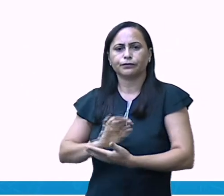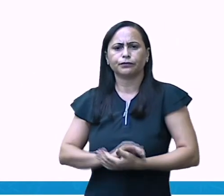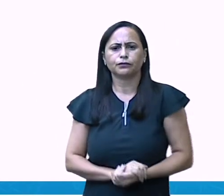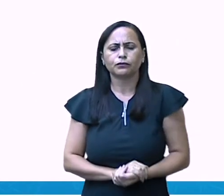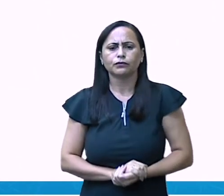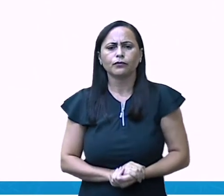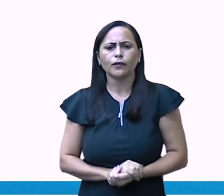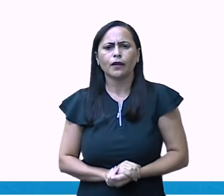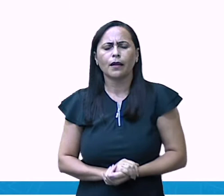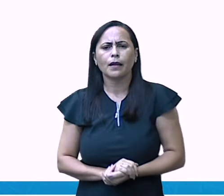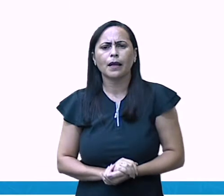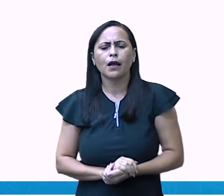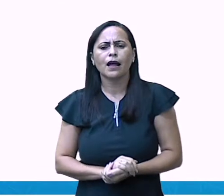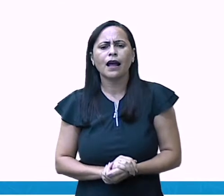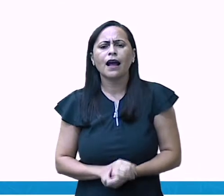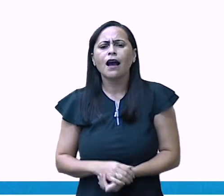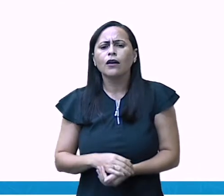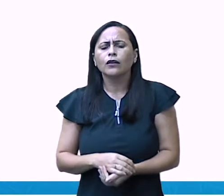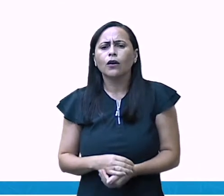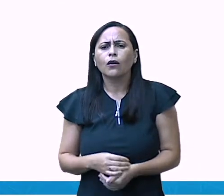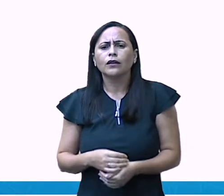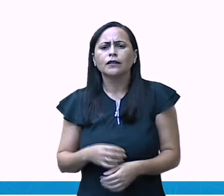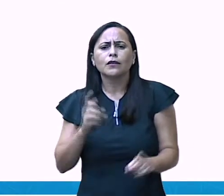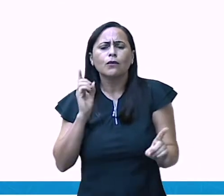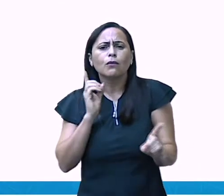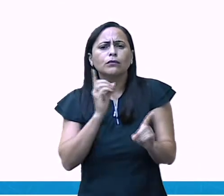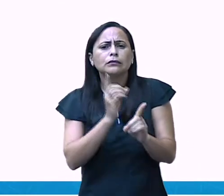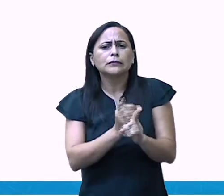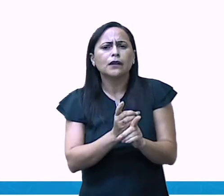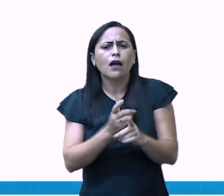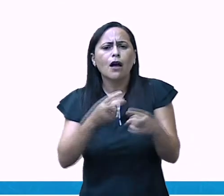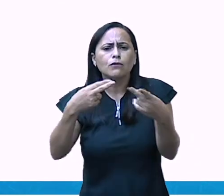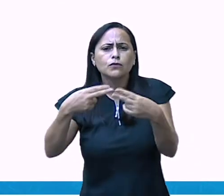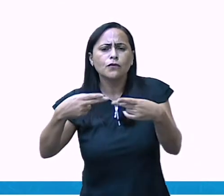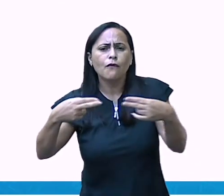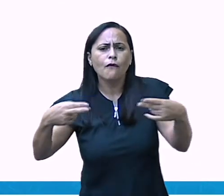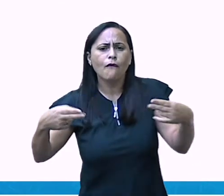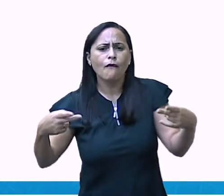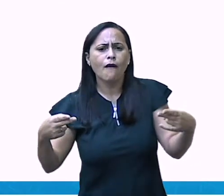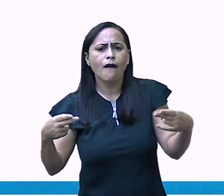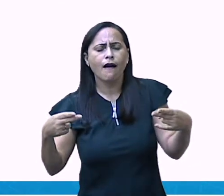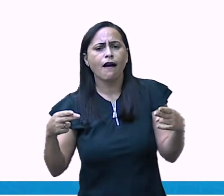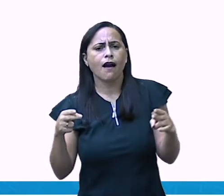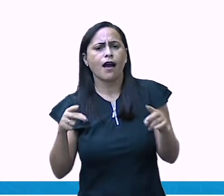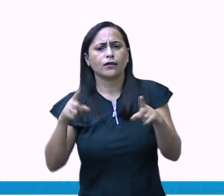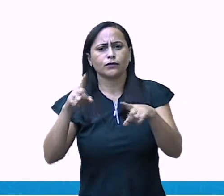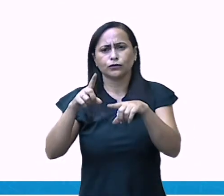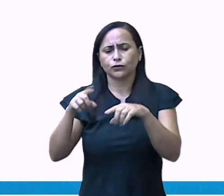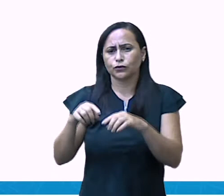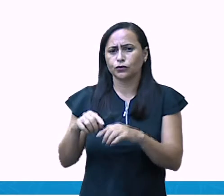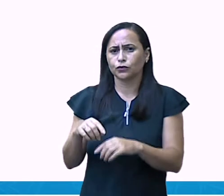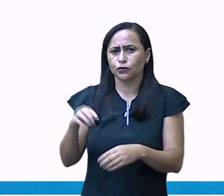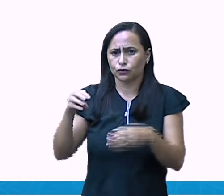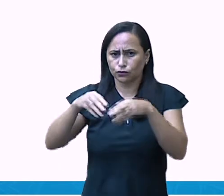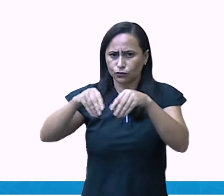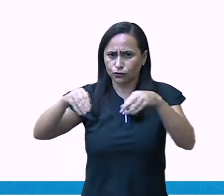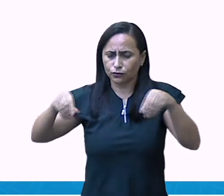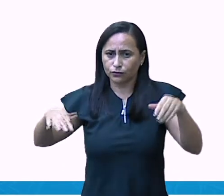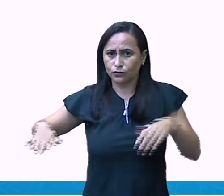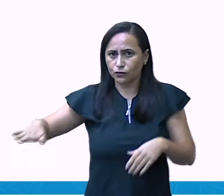com as propriedades que nós encontramos no solo, nós classificamos os solos em,